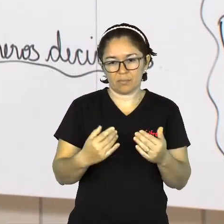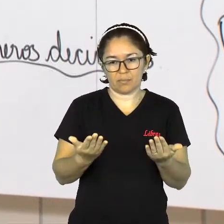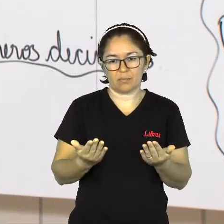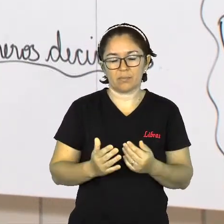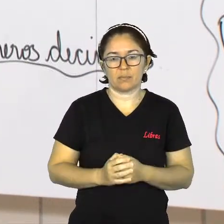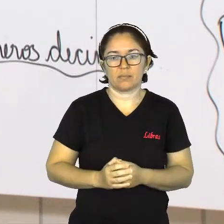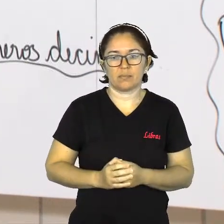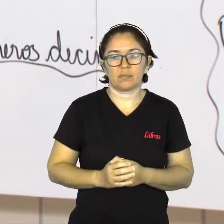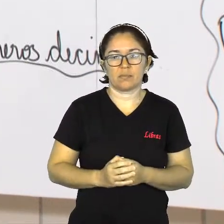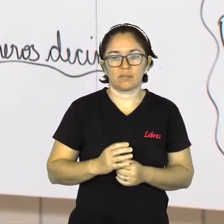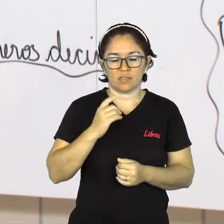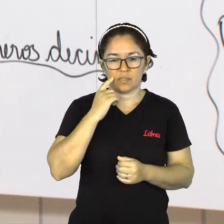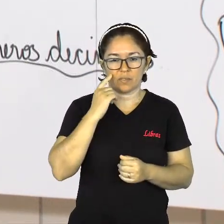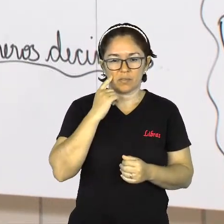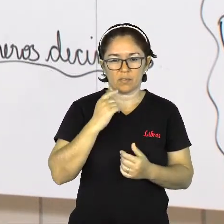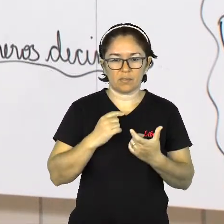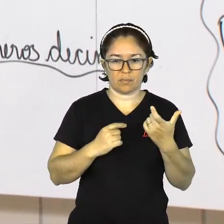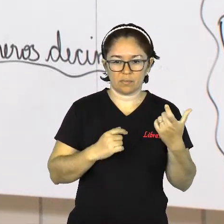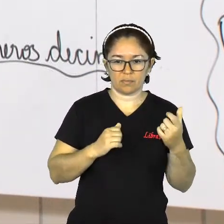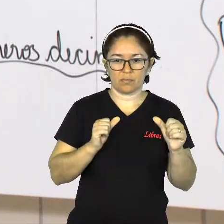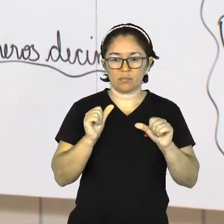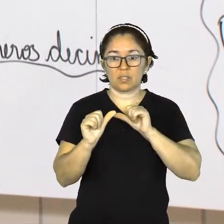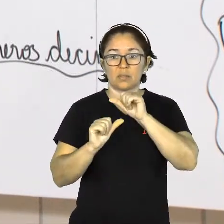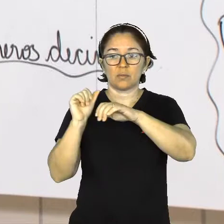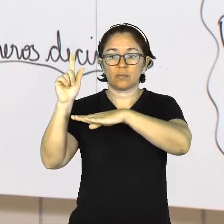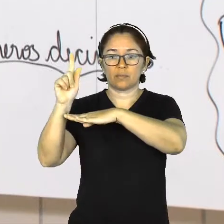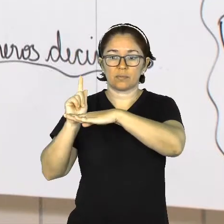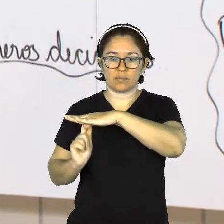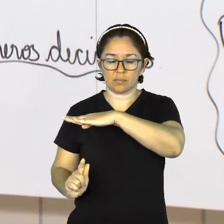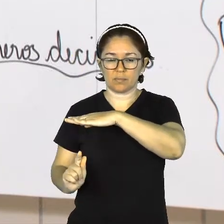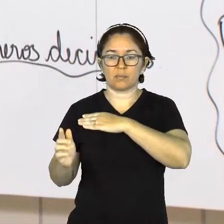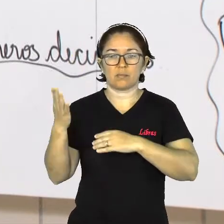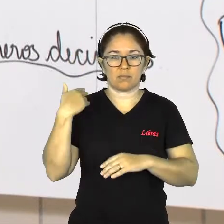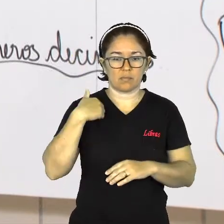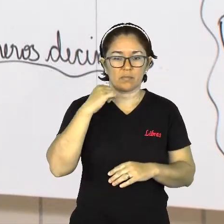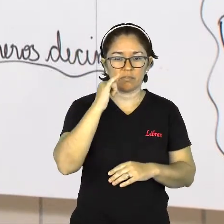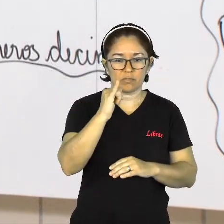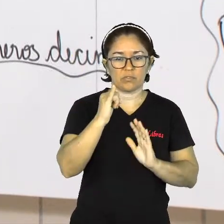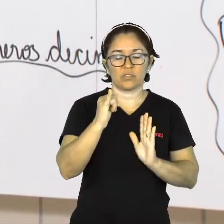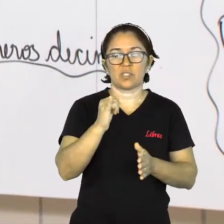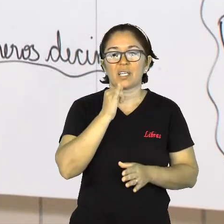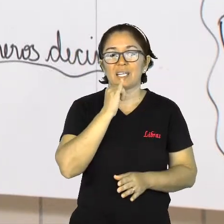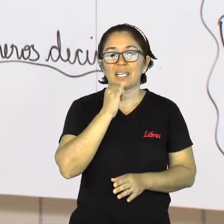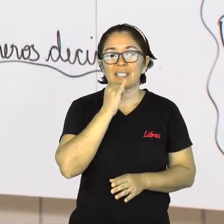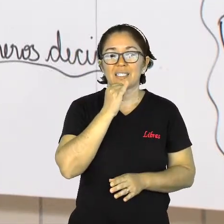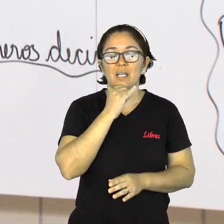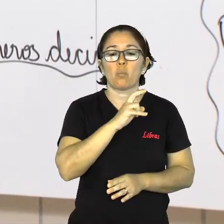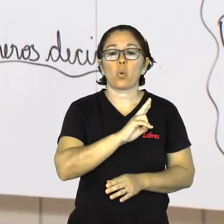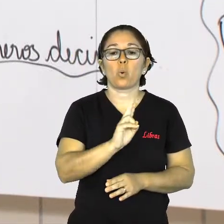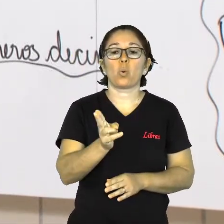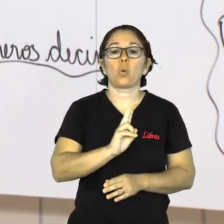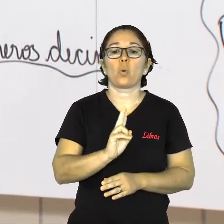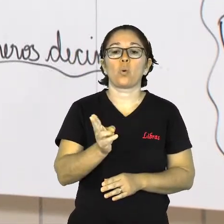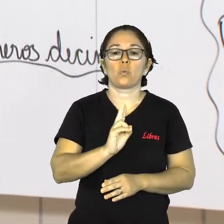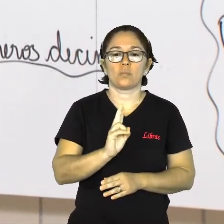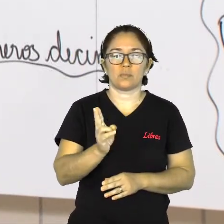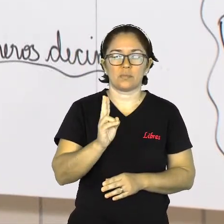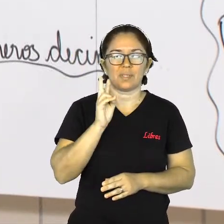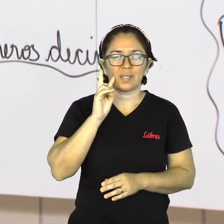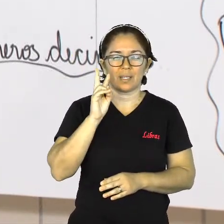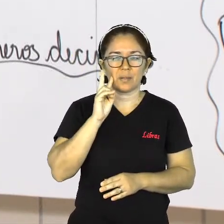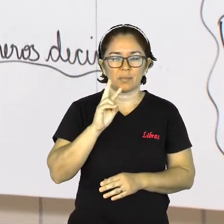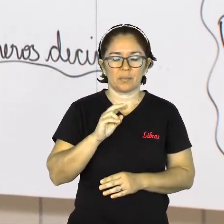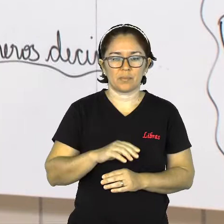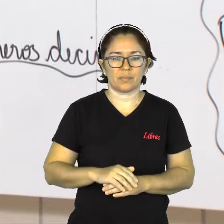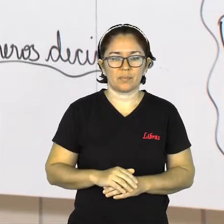Transformar esse número. Na aula passada, eu trabalhei também a nomenclatura, como se lê esse número. Lembra?